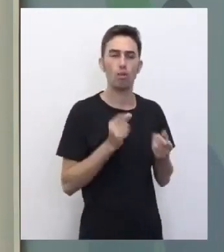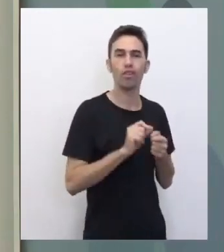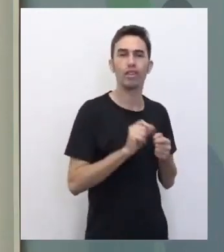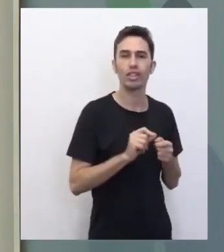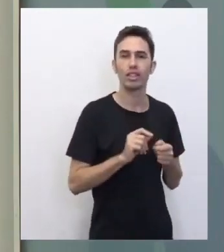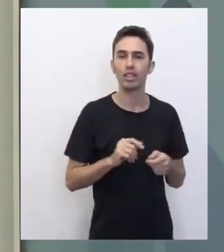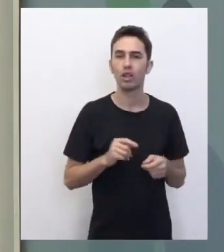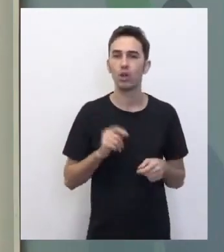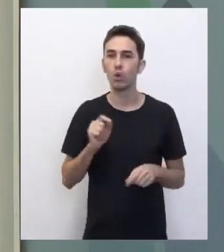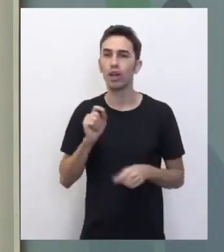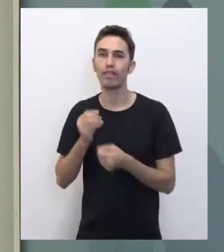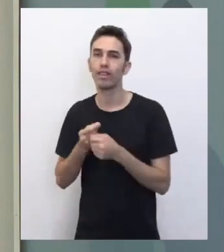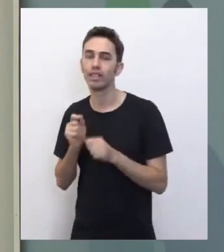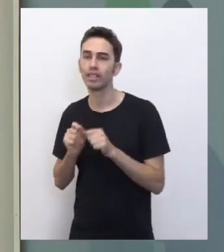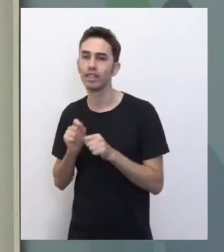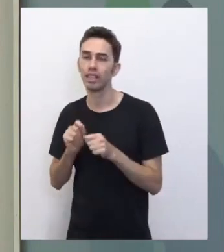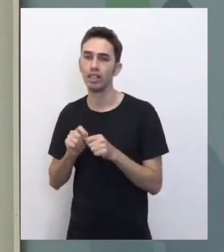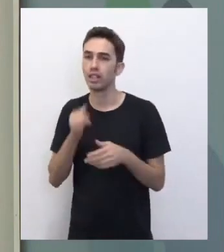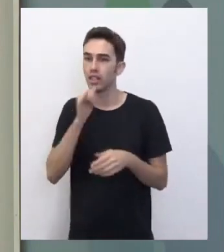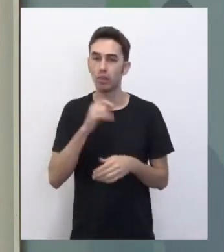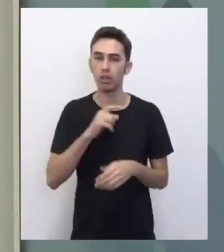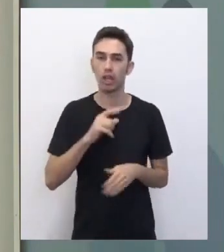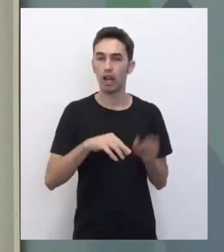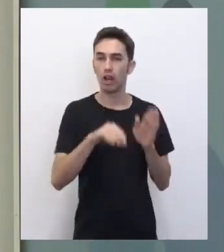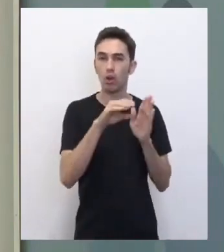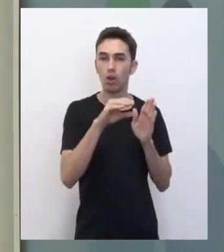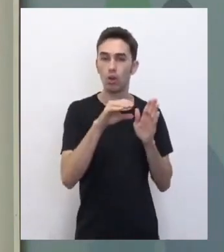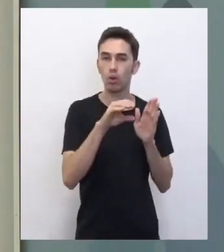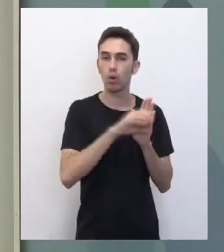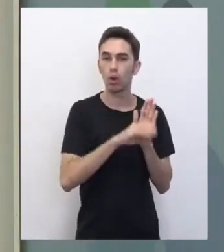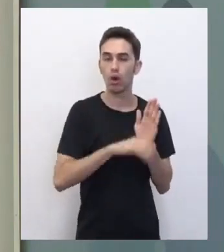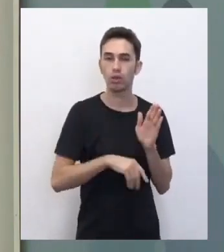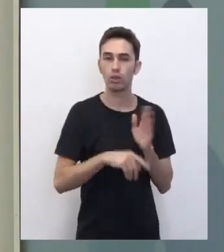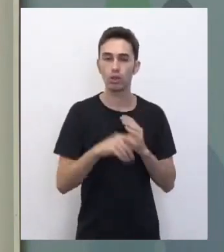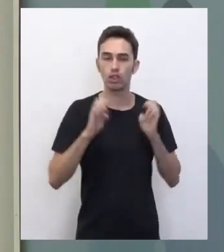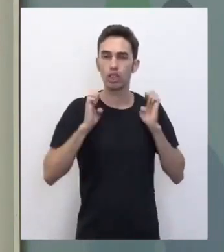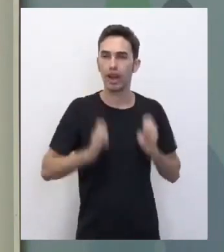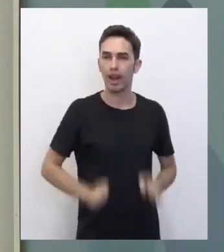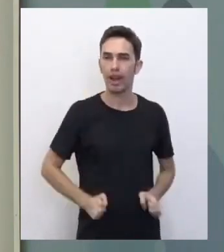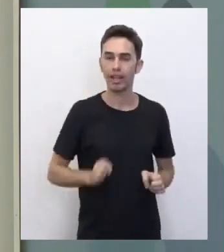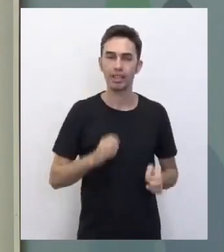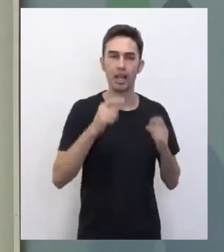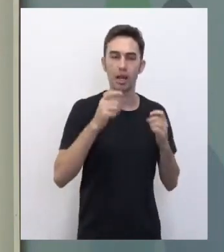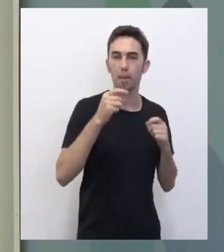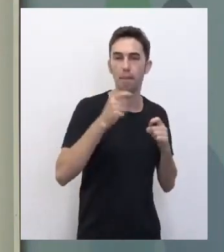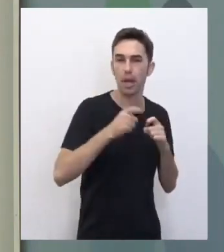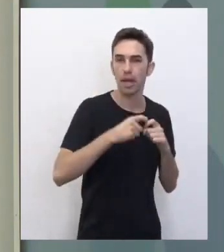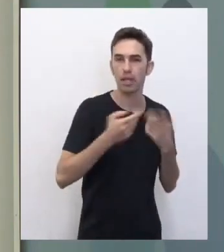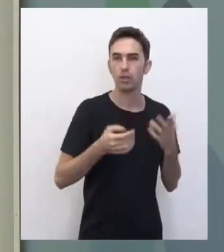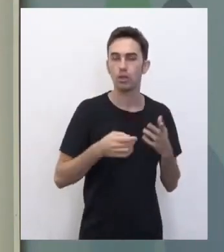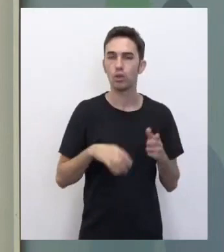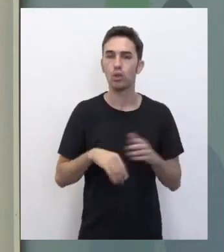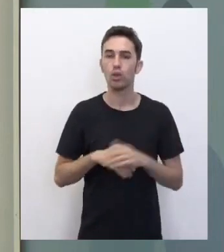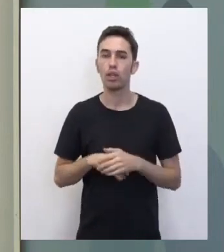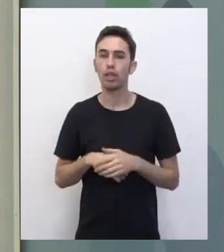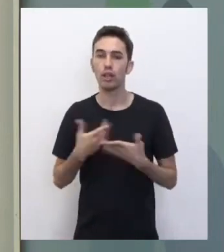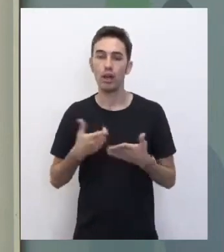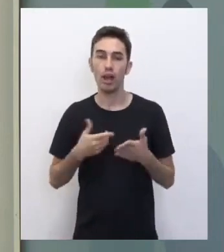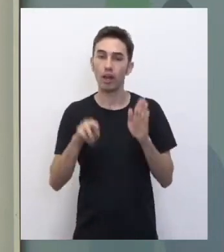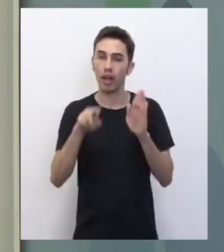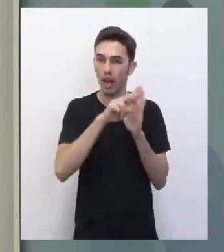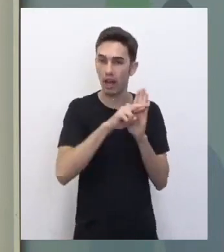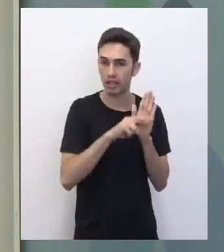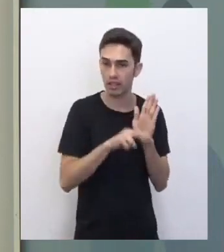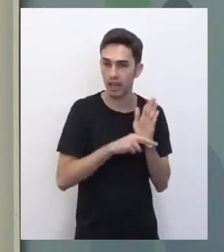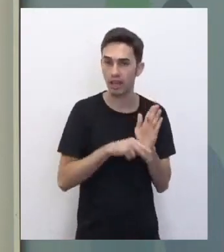o código de ética médico. Então, a ideia de ética como código de conduta é a ideia de um regramento que vai